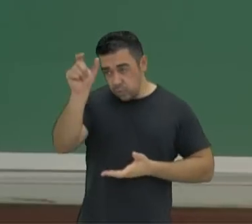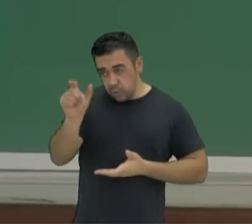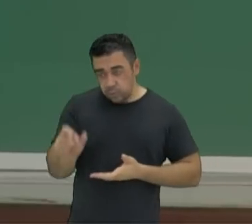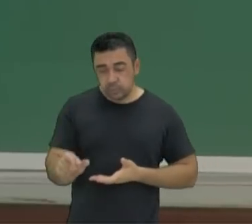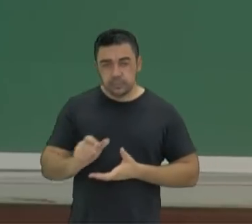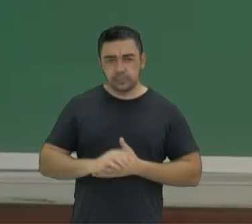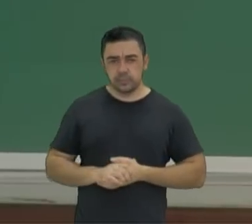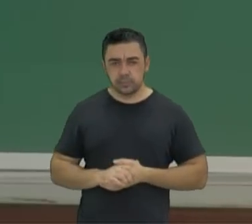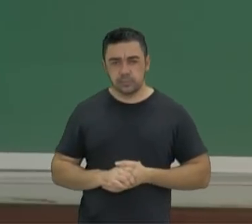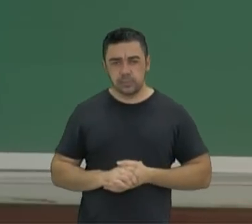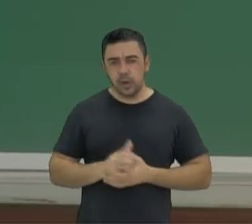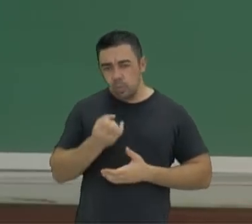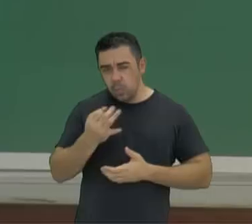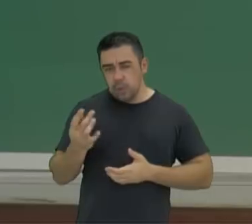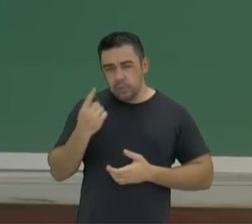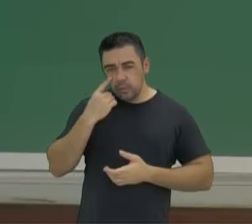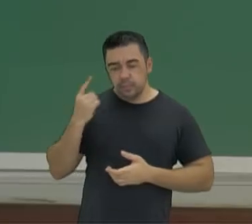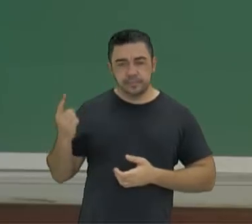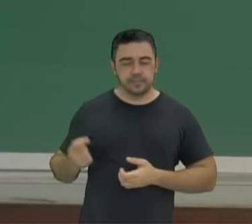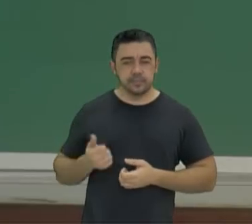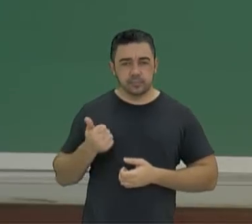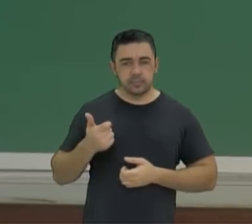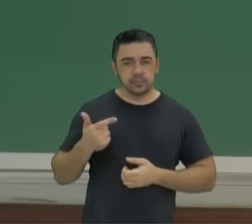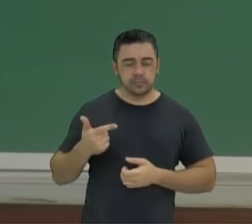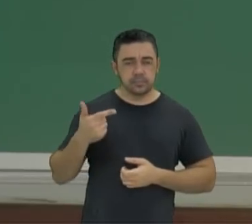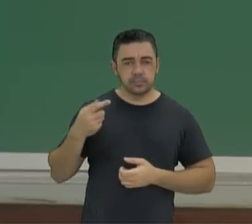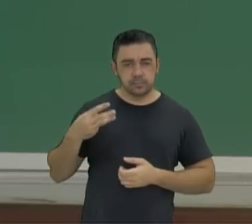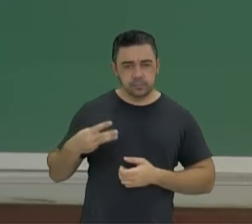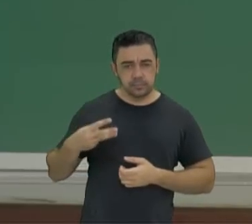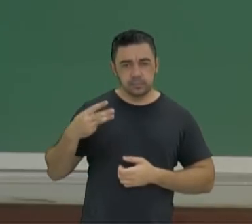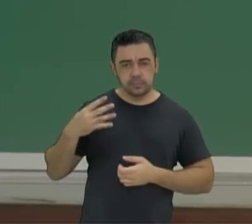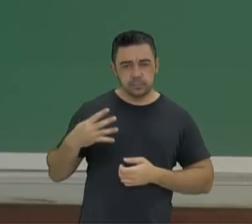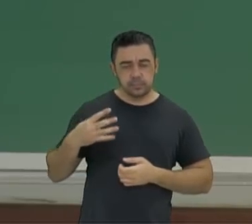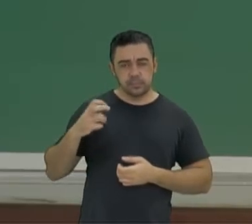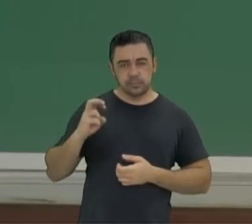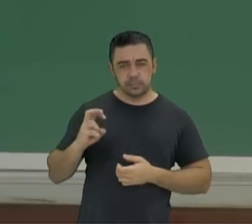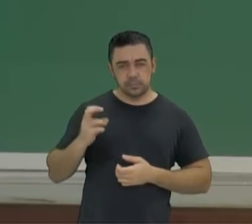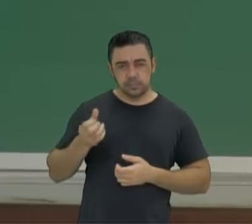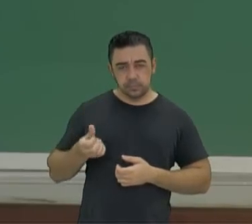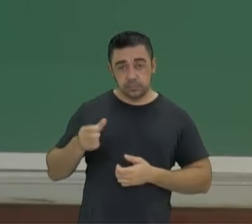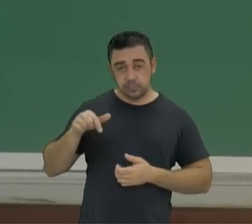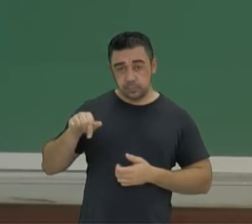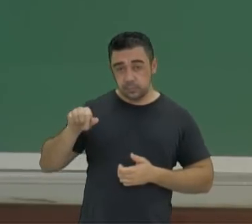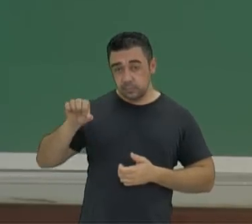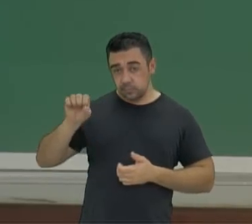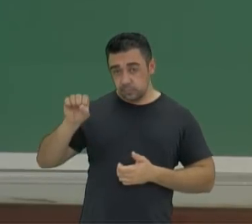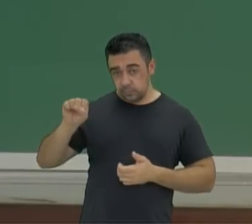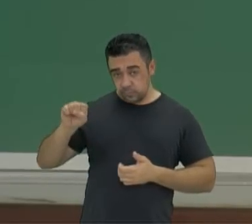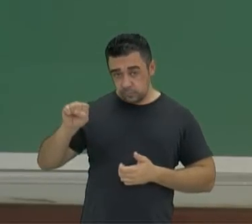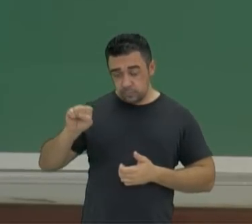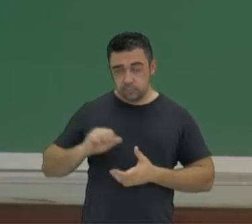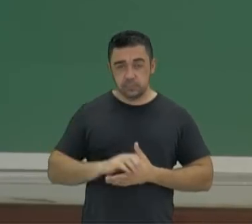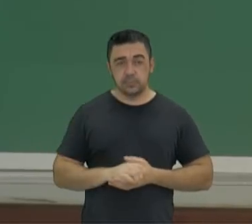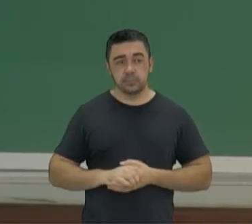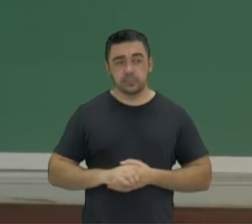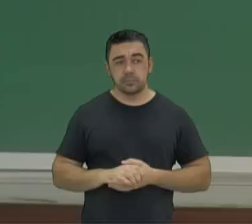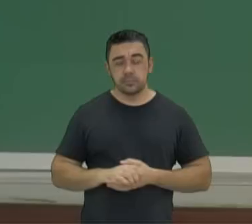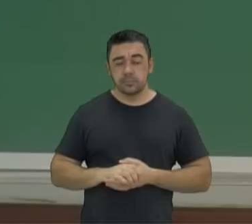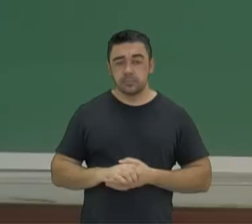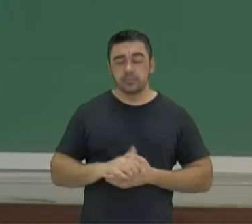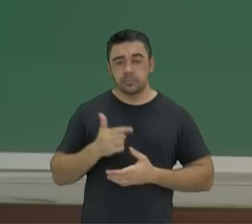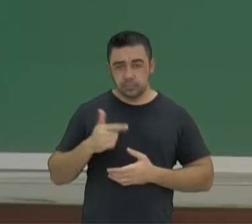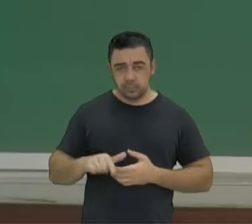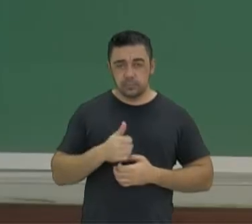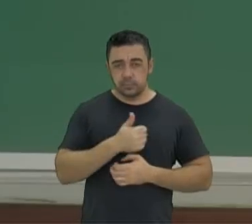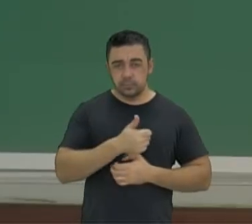3. Vamos contar quantos tem? 1, 2, 3, 4, 5, 6, 7, 8. E aqui, 1,